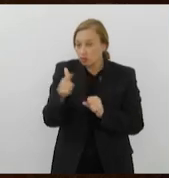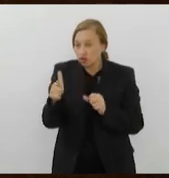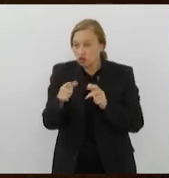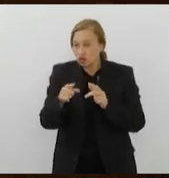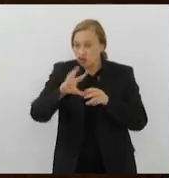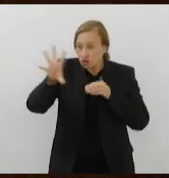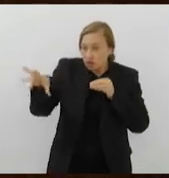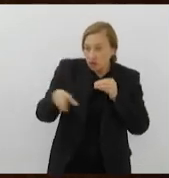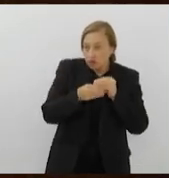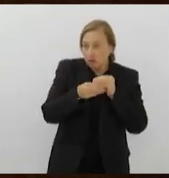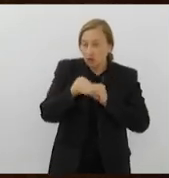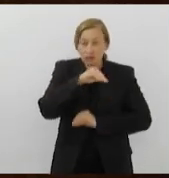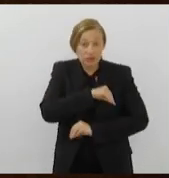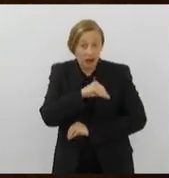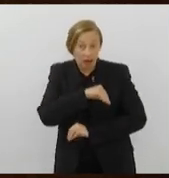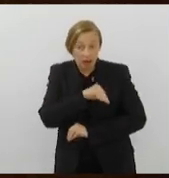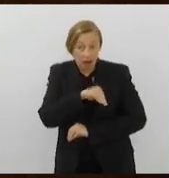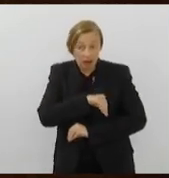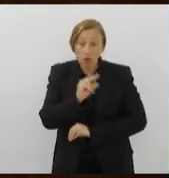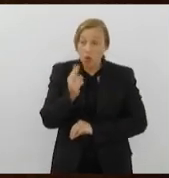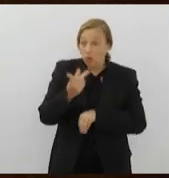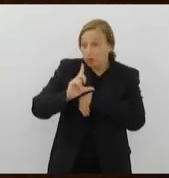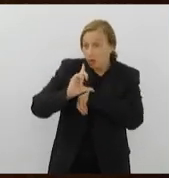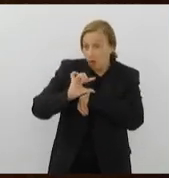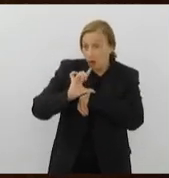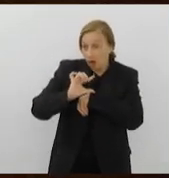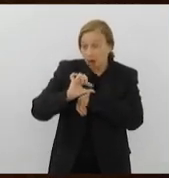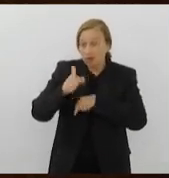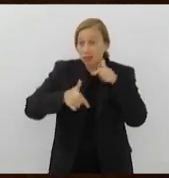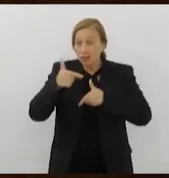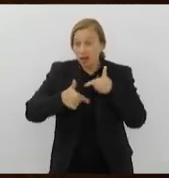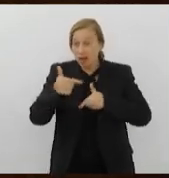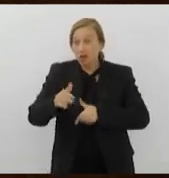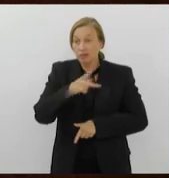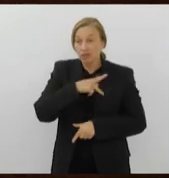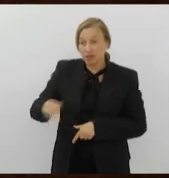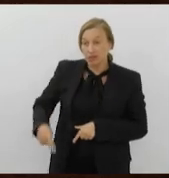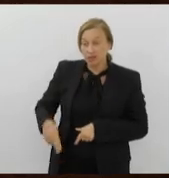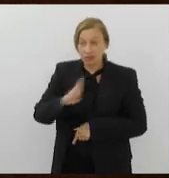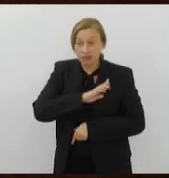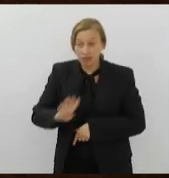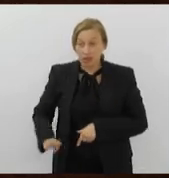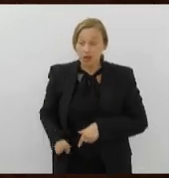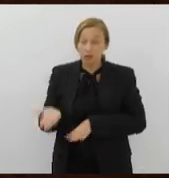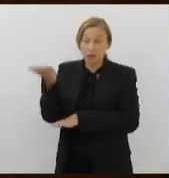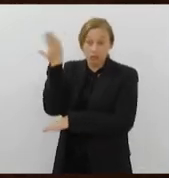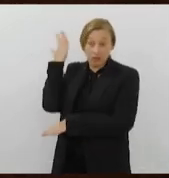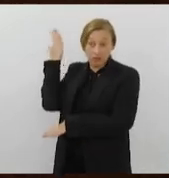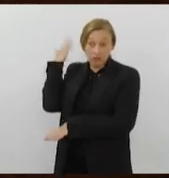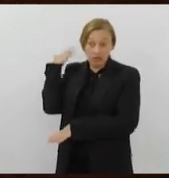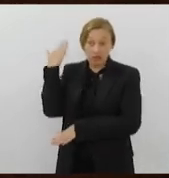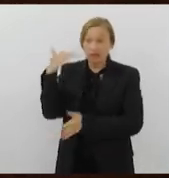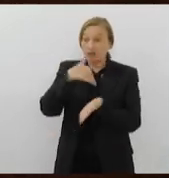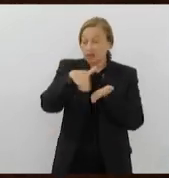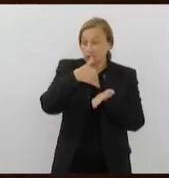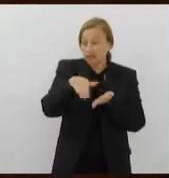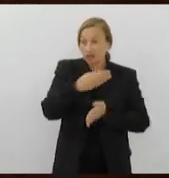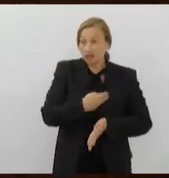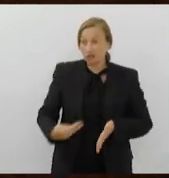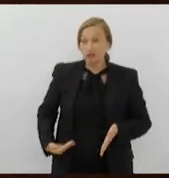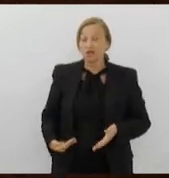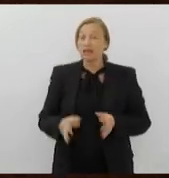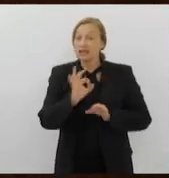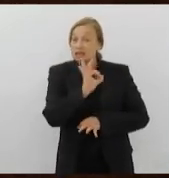reposição, seja inflacionária, seja salarial, foi o presidente Bacelar, à época secretário de governo, que conduziu essas negociações. Então, vocês podem ter